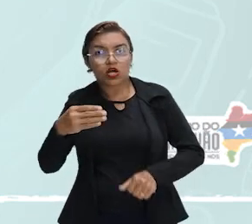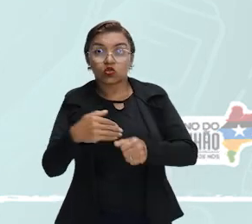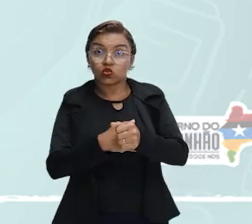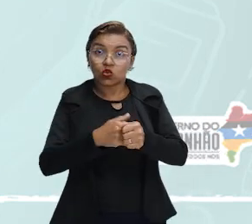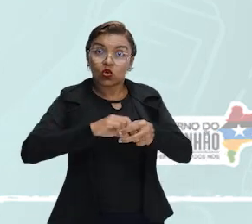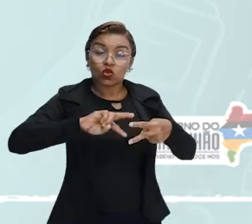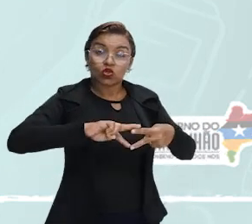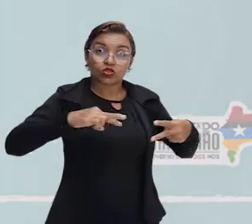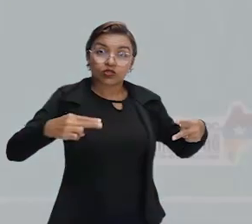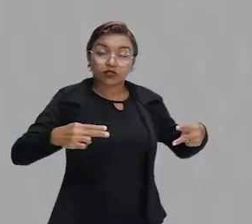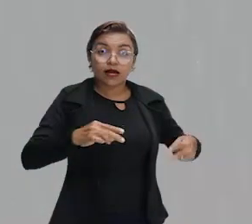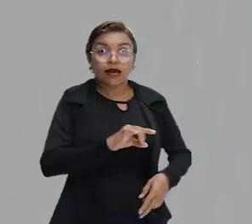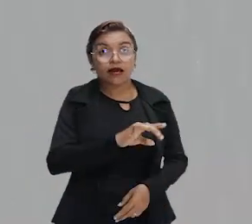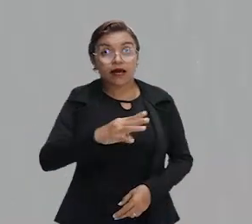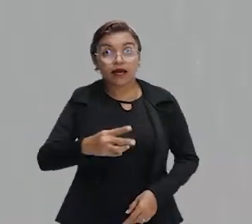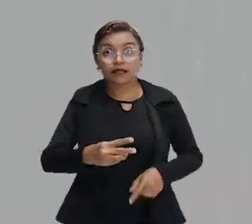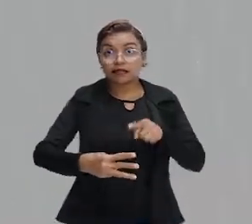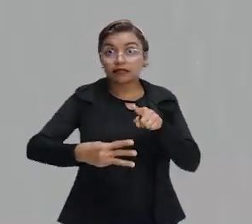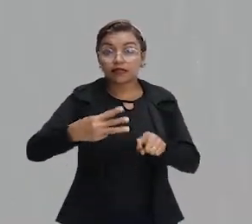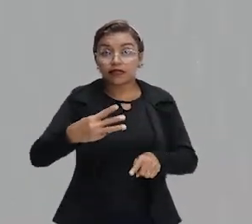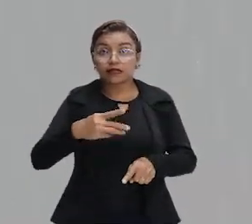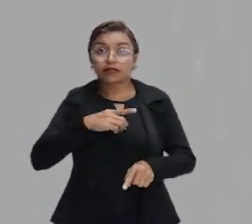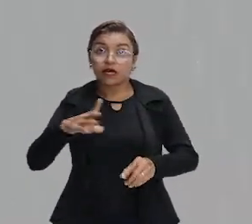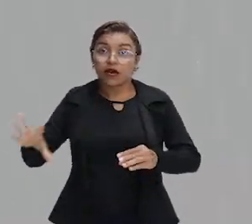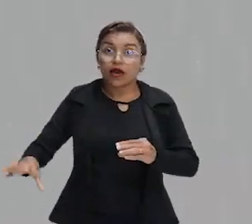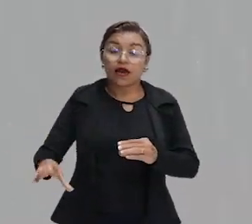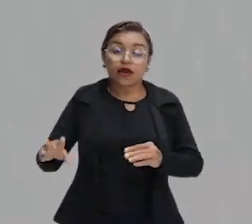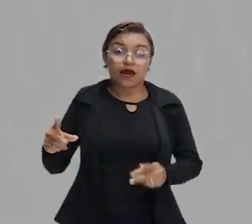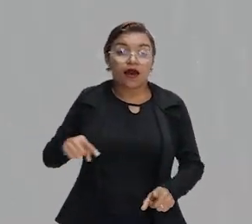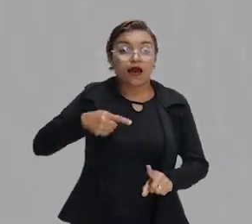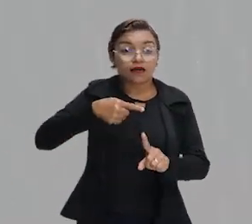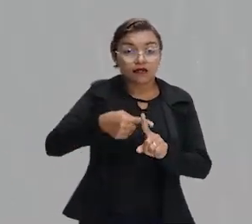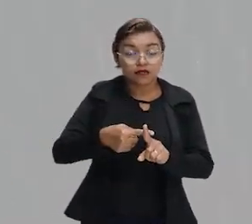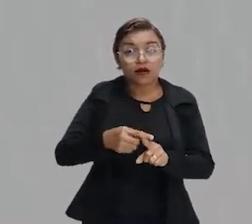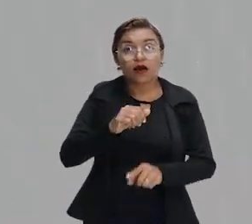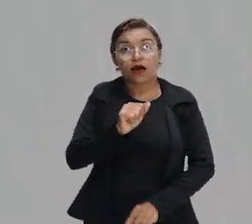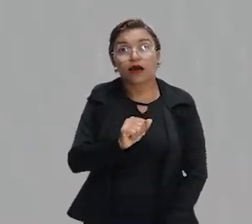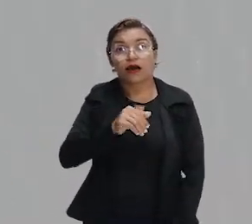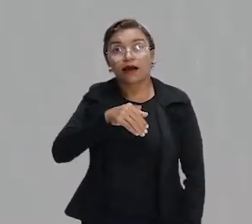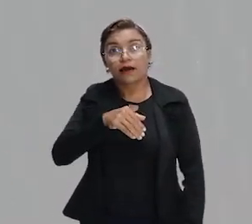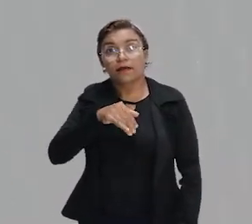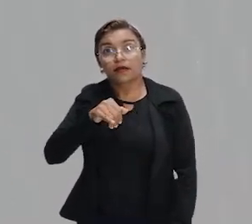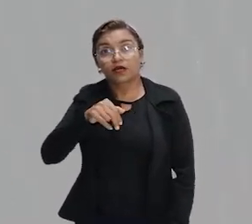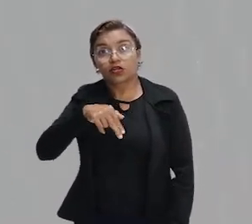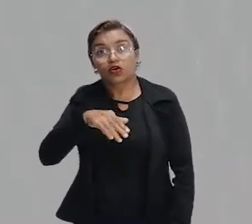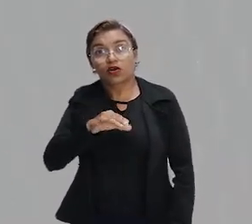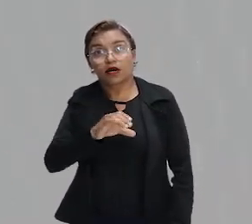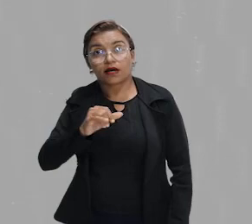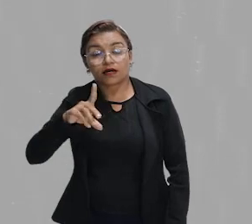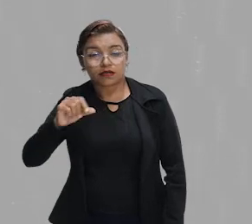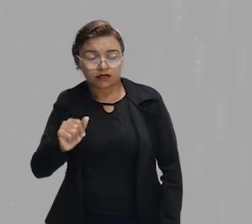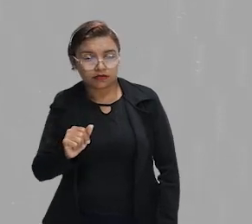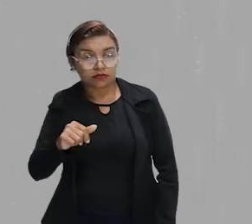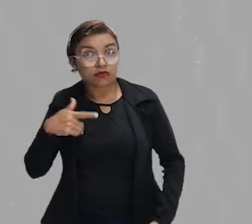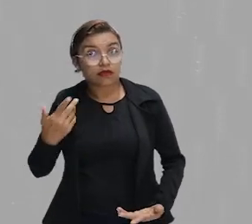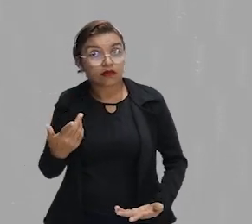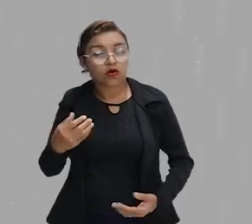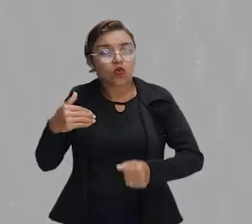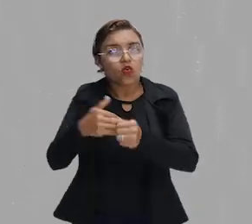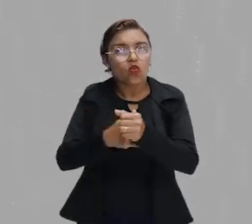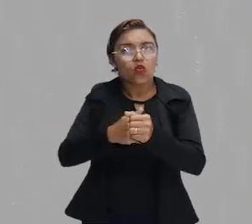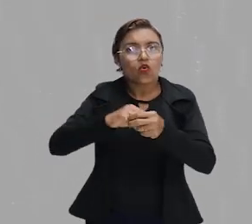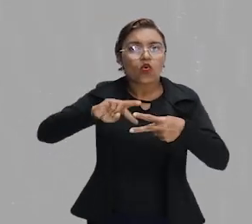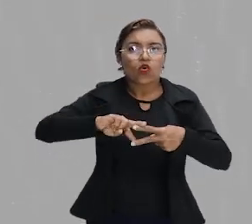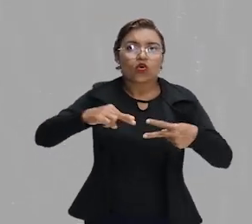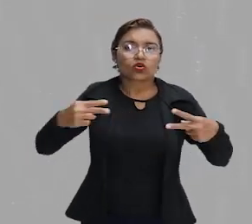3 nucleotídeos, nós temos a adição de um aminoácido. Então, voltando à ideia de código genético, né, quando